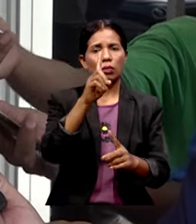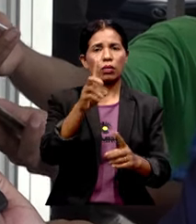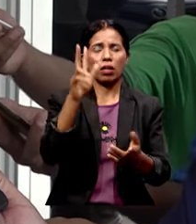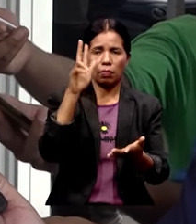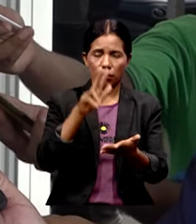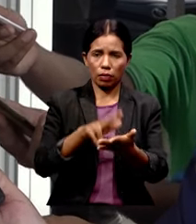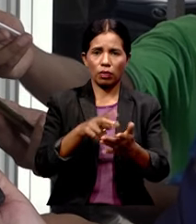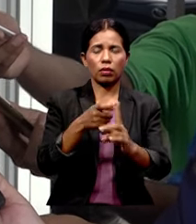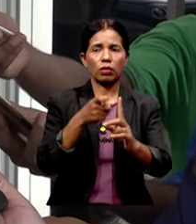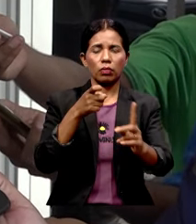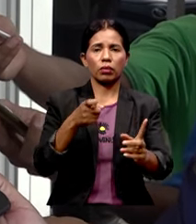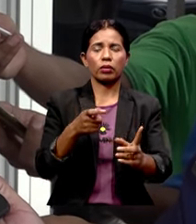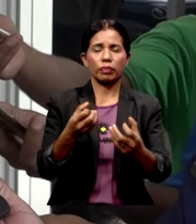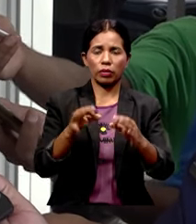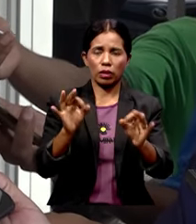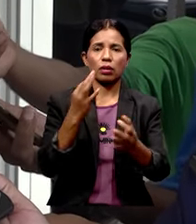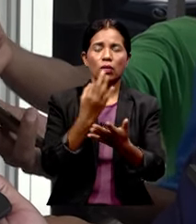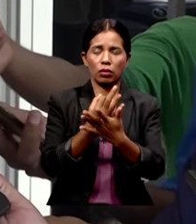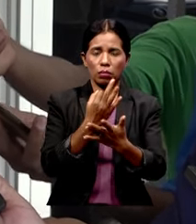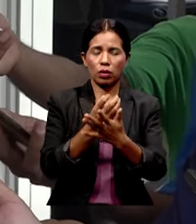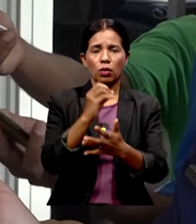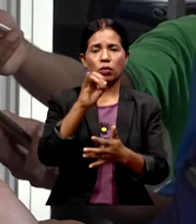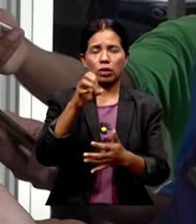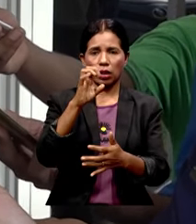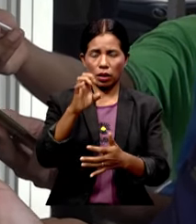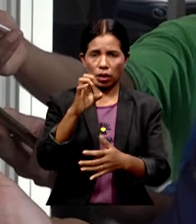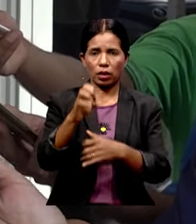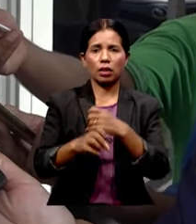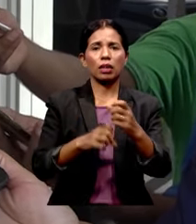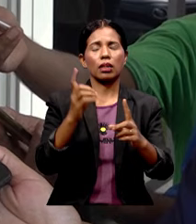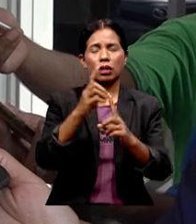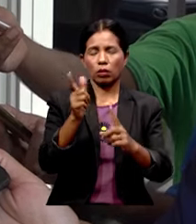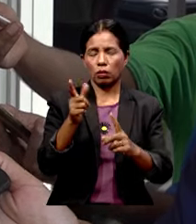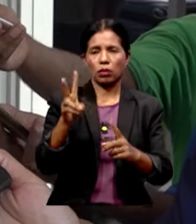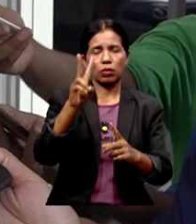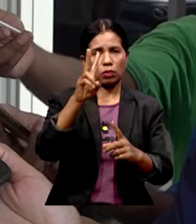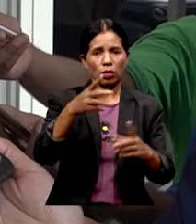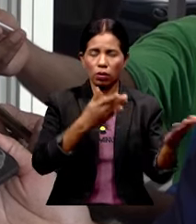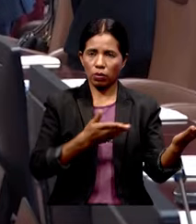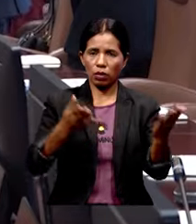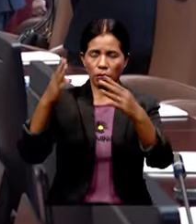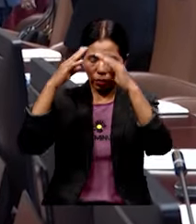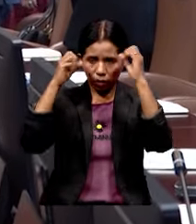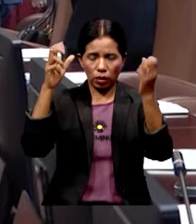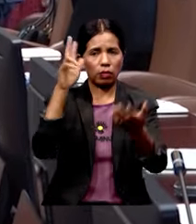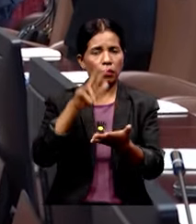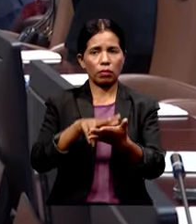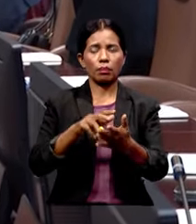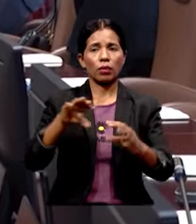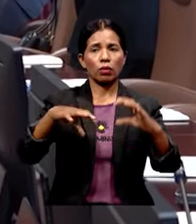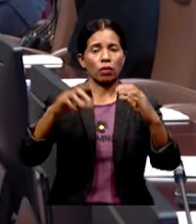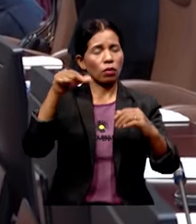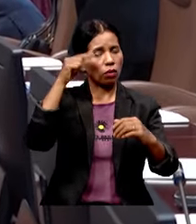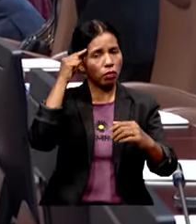a versão final ba orçamento geral do estado no dia 22 e taruca na ba presidente ato promulga governo leu se conselho